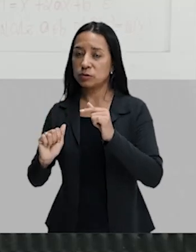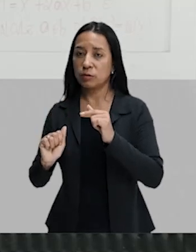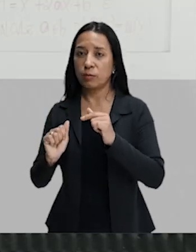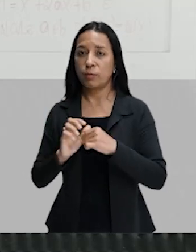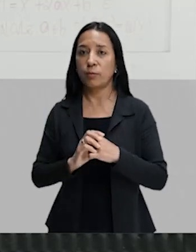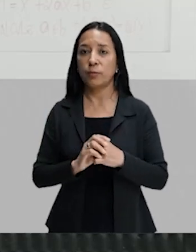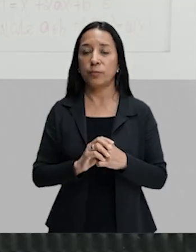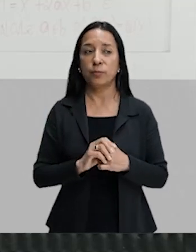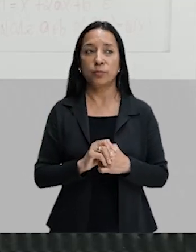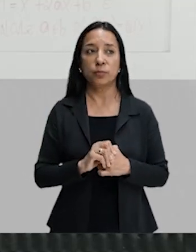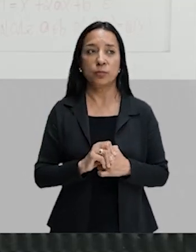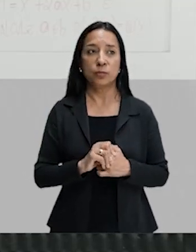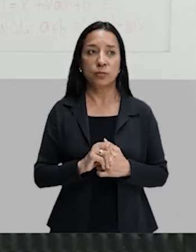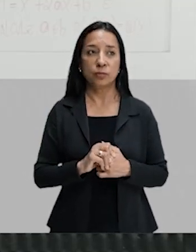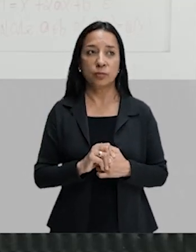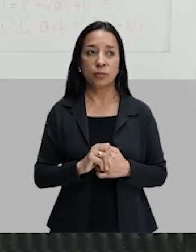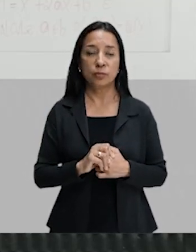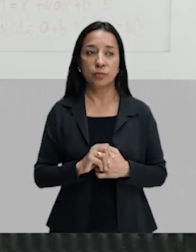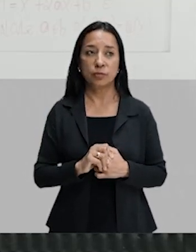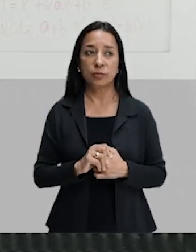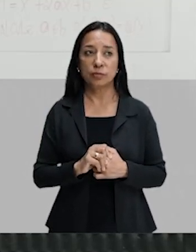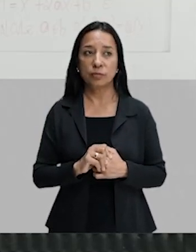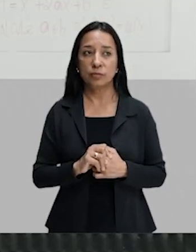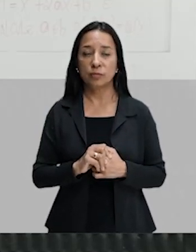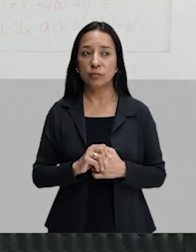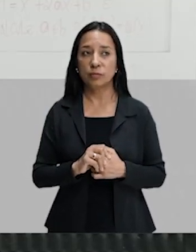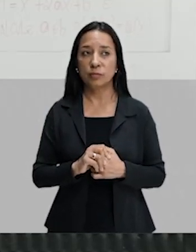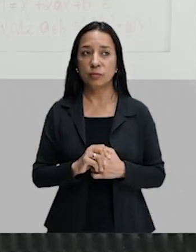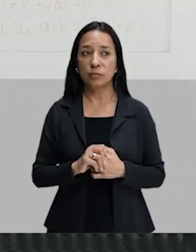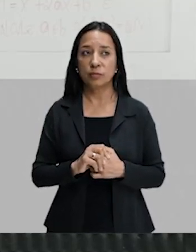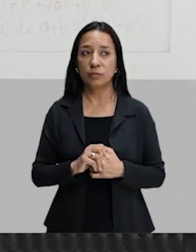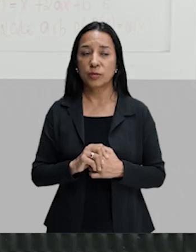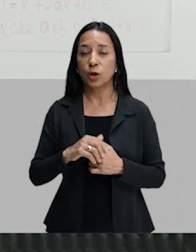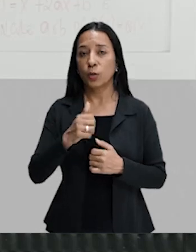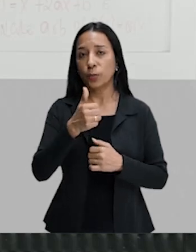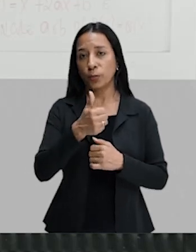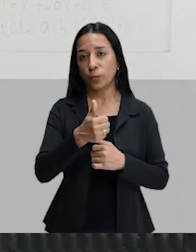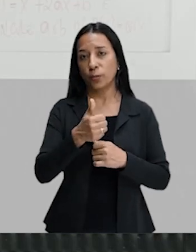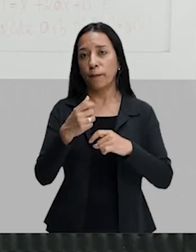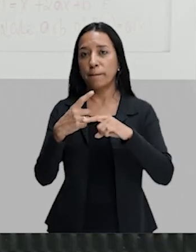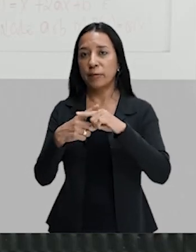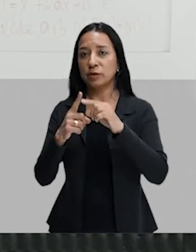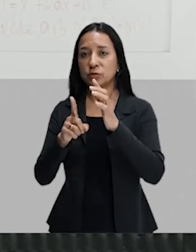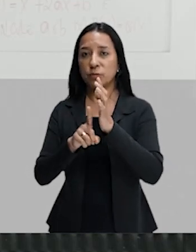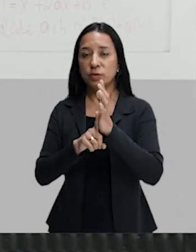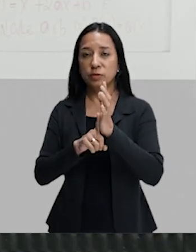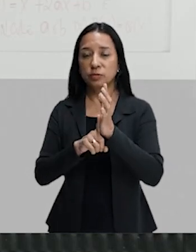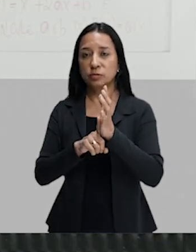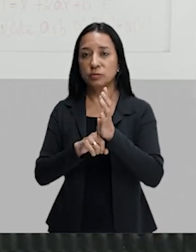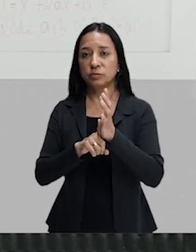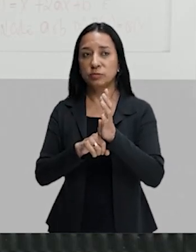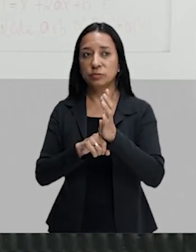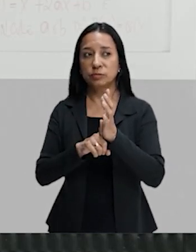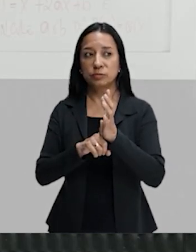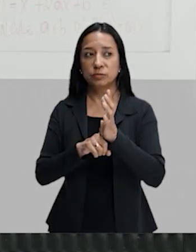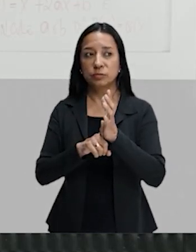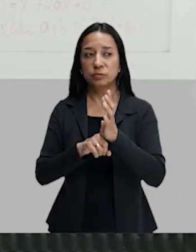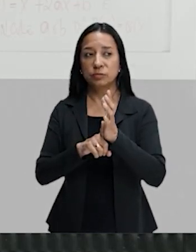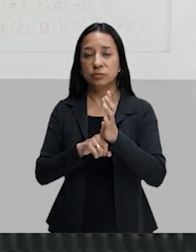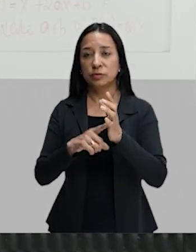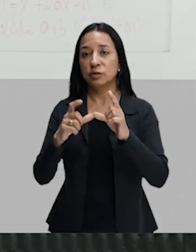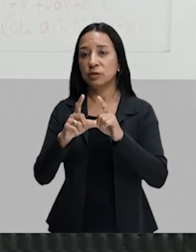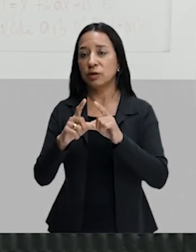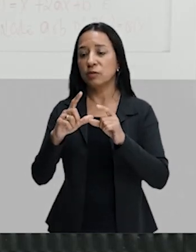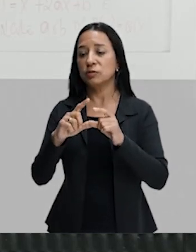d, menos 1 vai ficar 1. Mais ou menos raiz quadrada de delta. Nosso delta aqui é